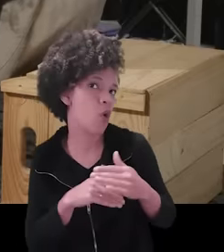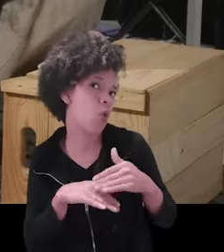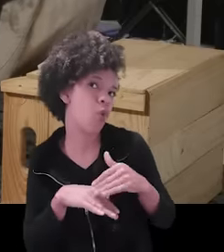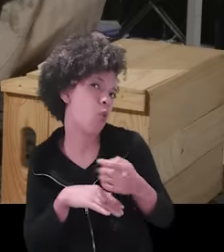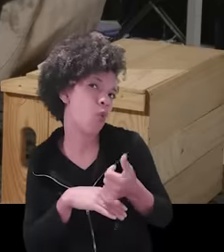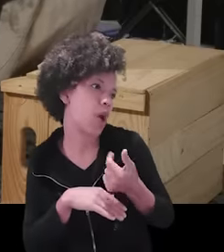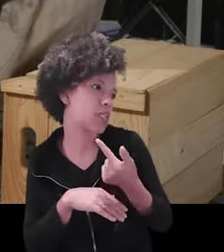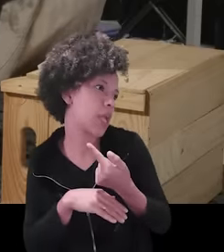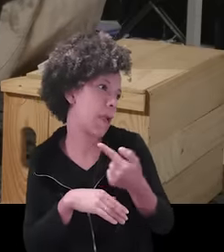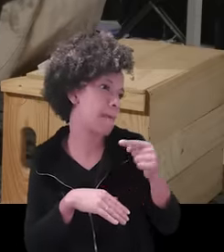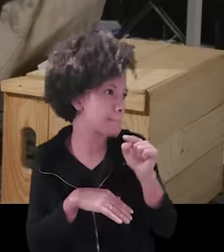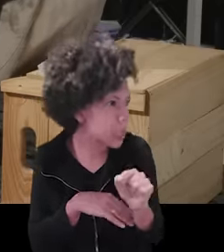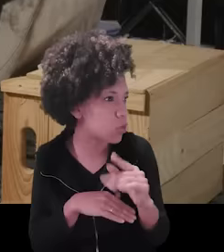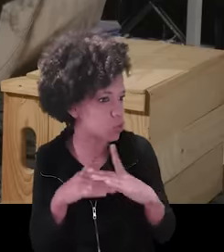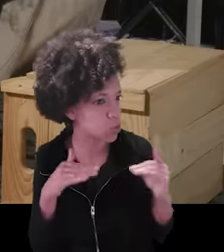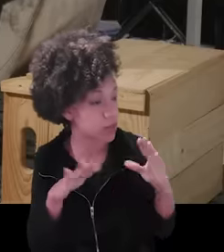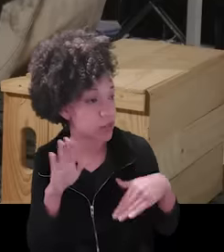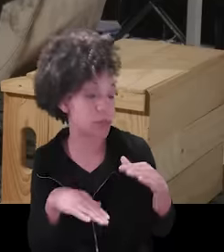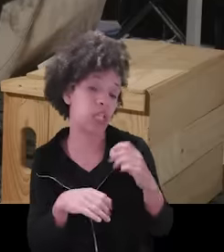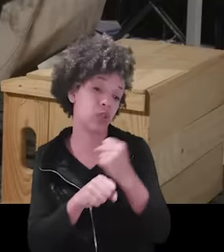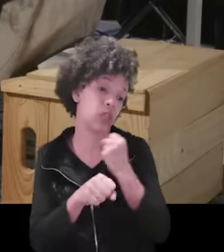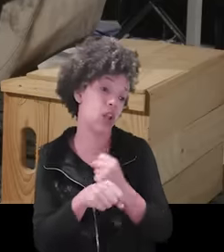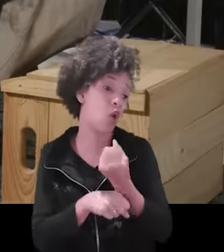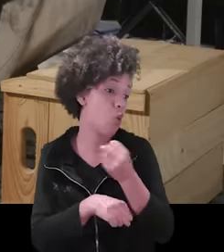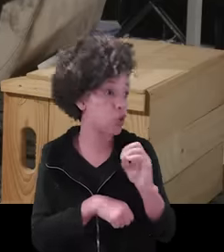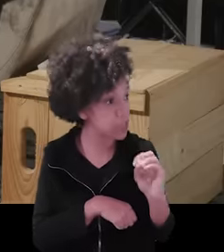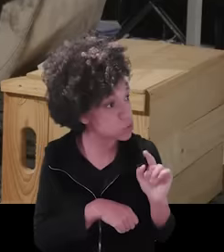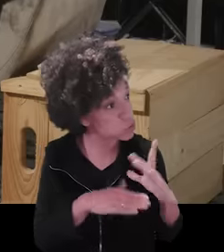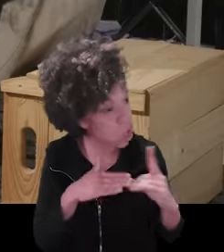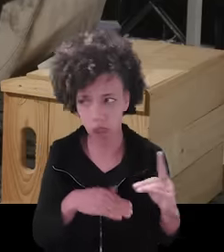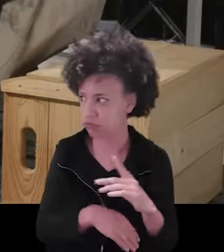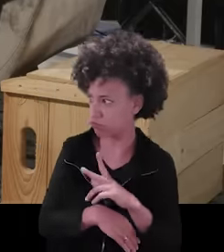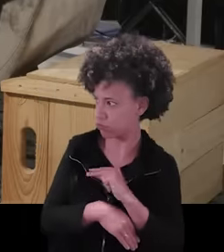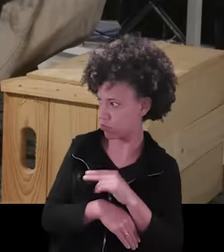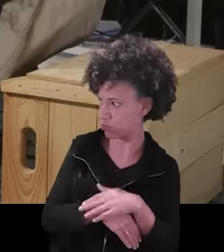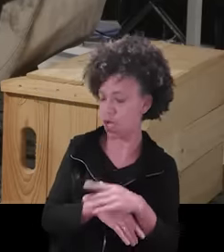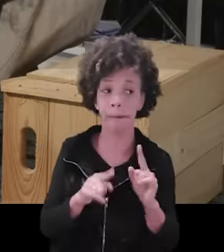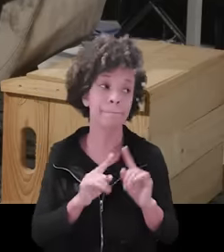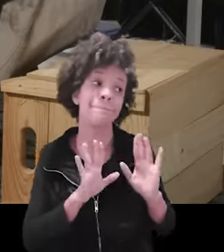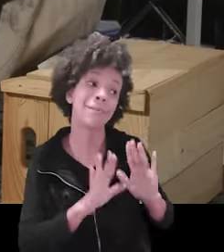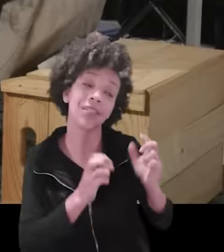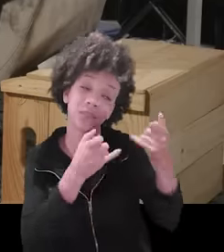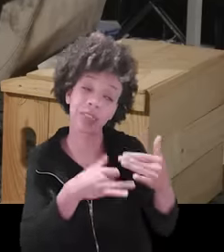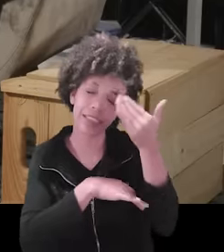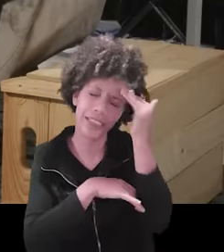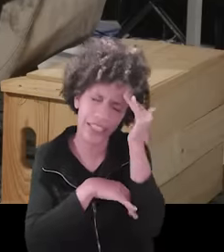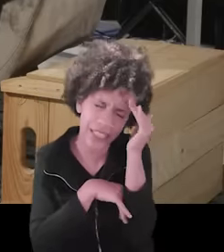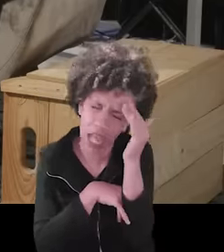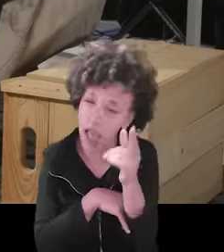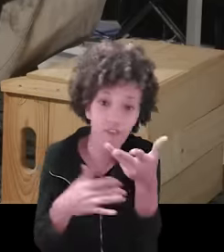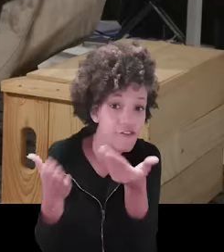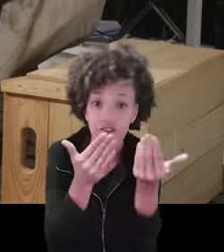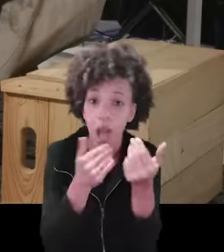cara vai tirar quase mil downloads por dia dependendo da obra que ele tá 800 do Maraca só que aí é que tá aí eu tô falando isso para